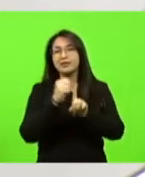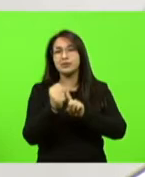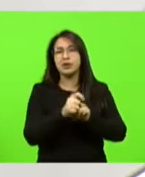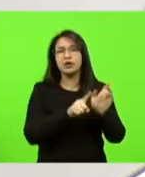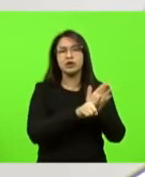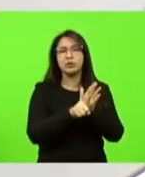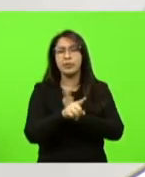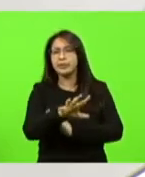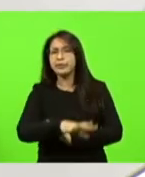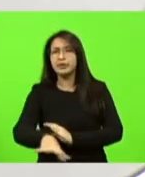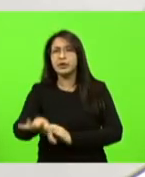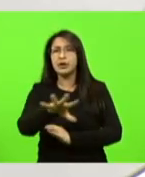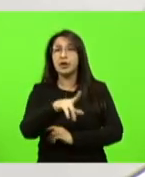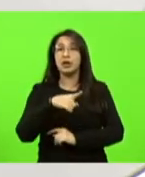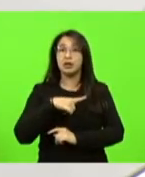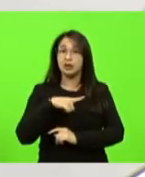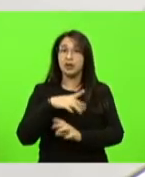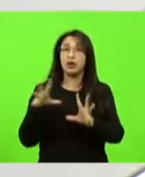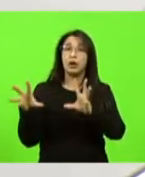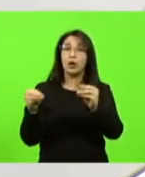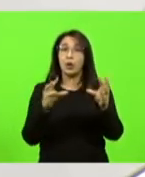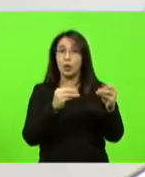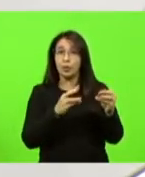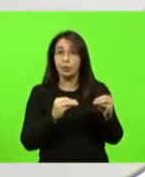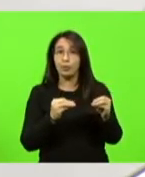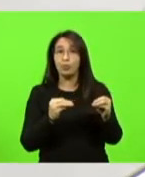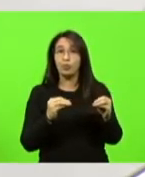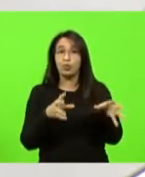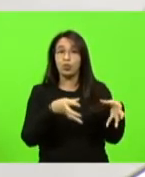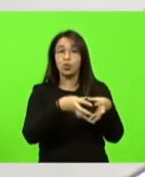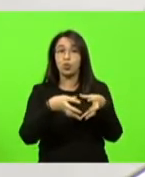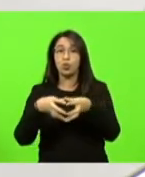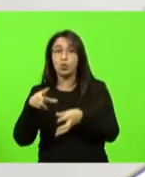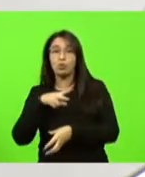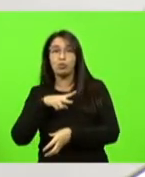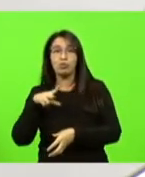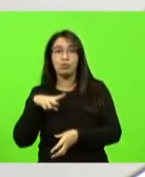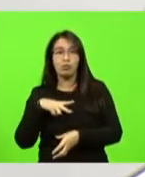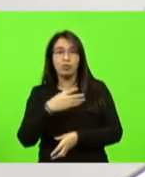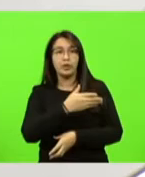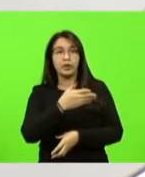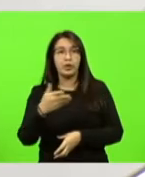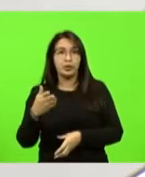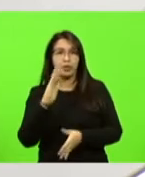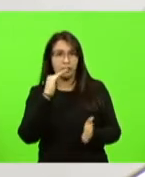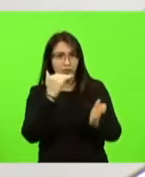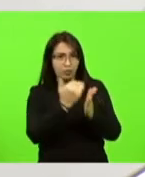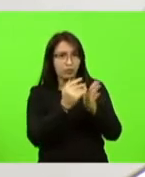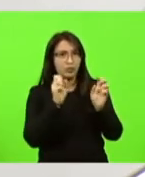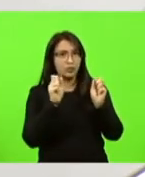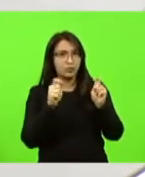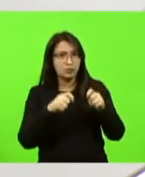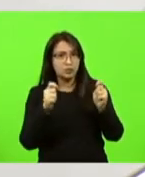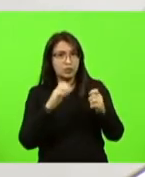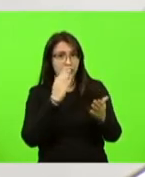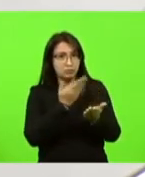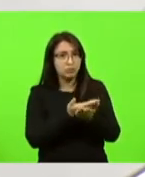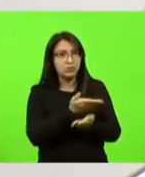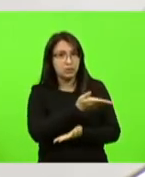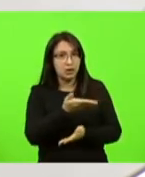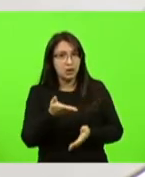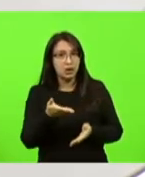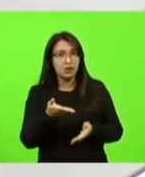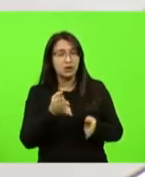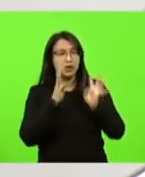aqui manifestações públicas de órgãos de muita credibilidade. Por que não ouvir esses órgãos? Entender por que eles se